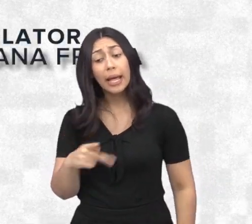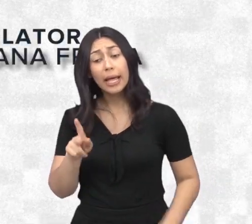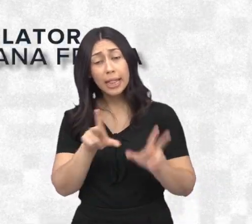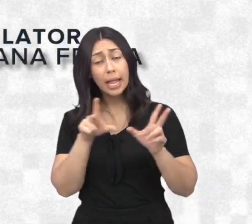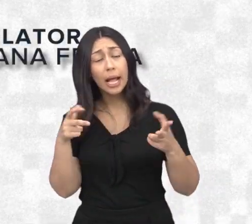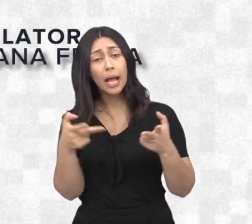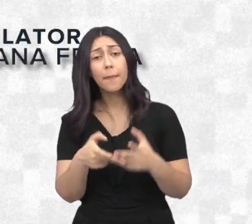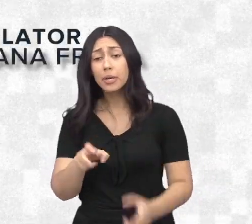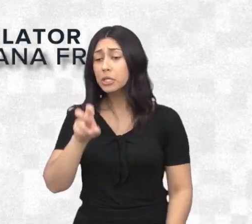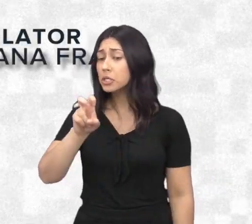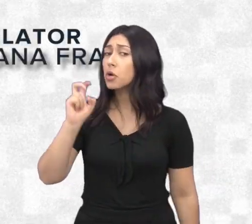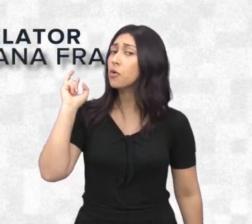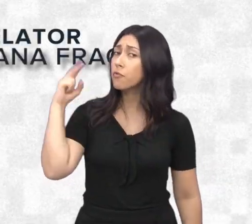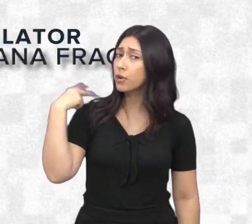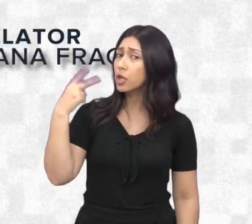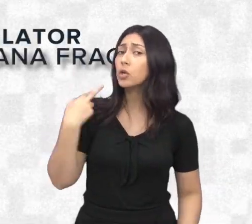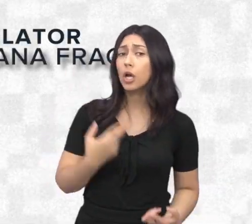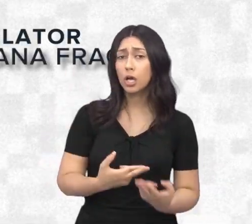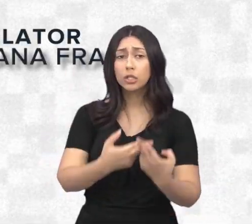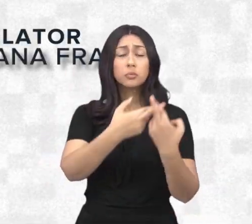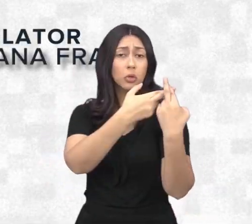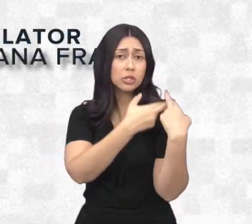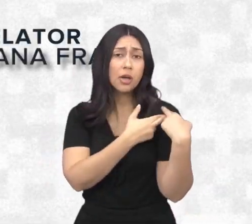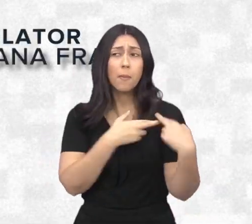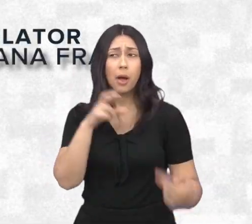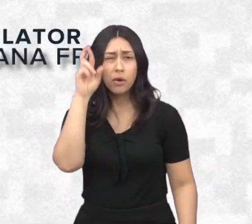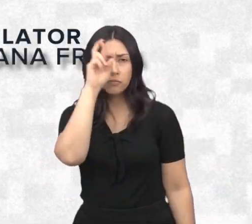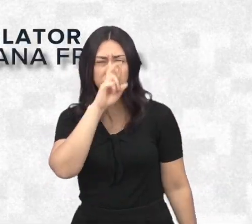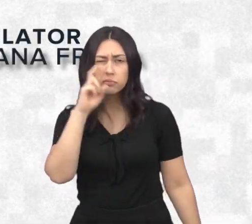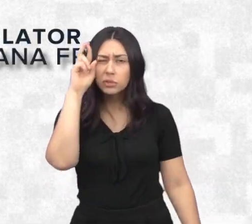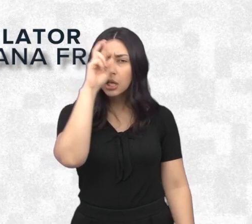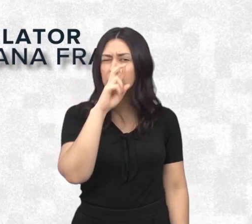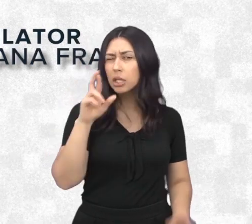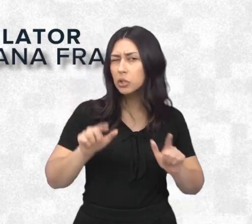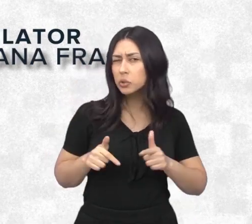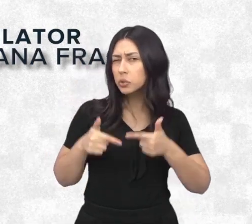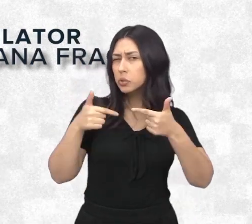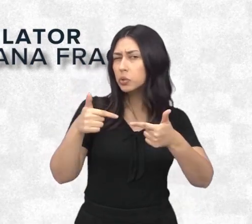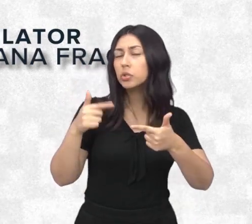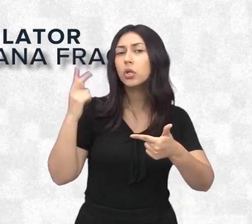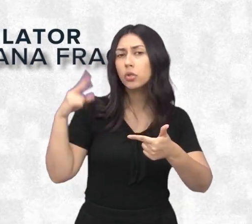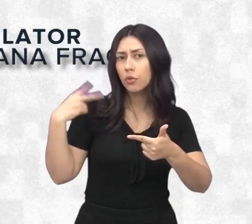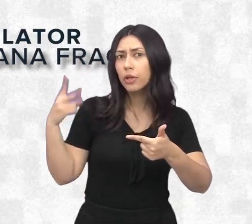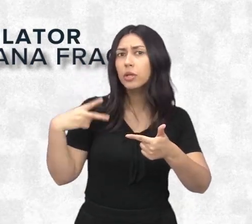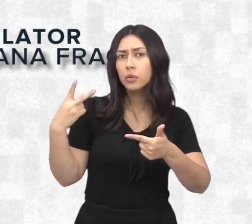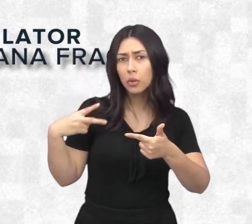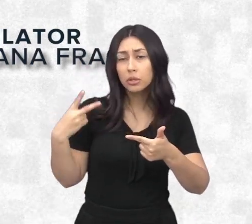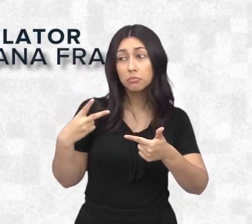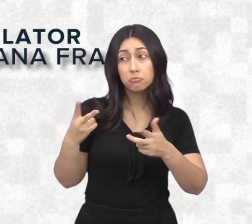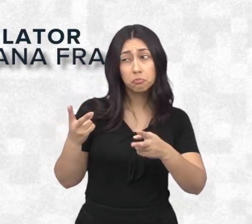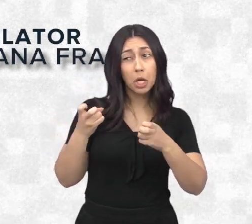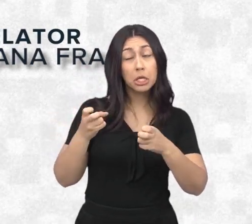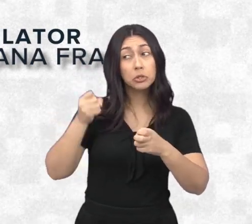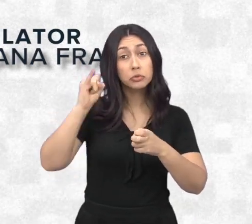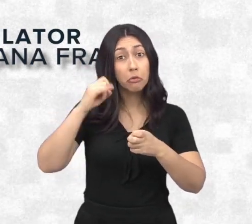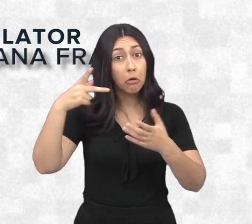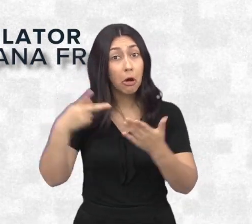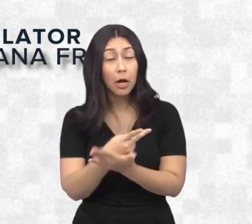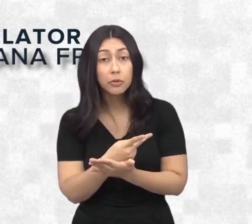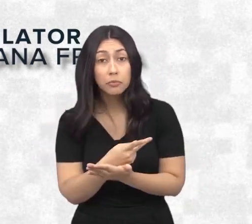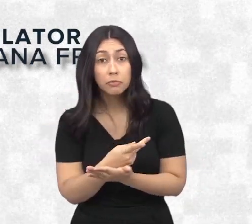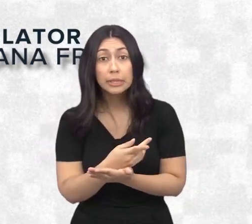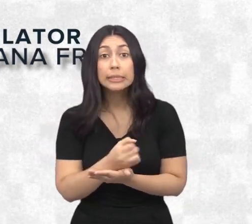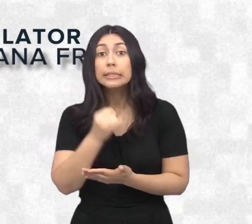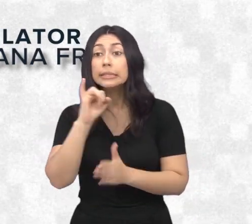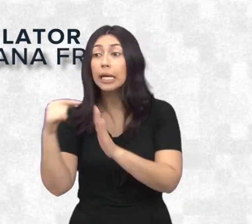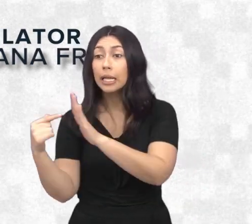5 vereadores são responsáveis por fiscalizar possíveis condutas dos parlamentares que fujam das regras. O